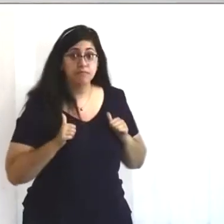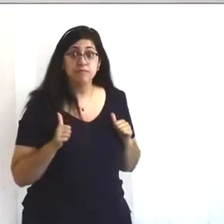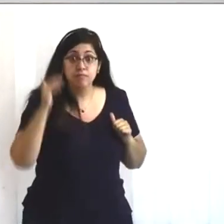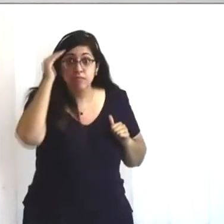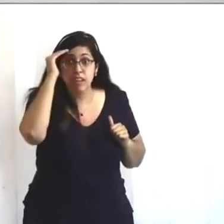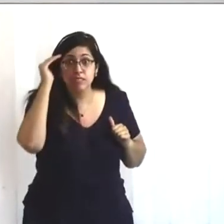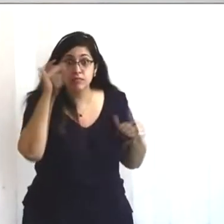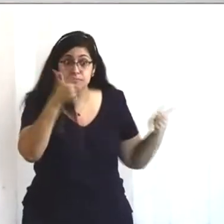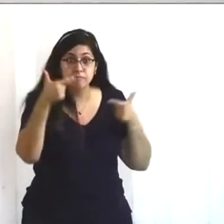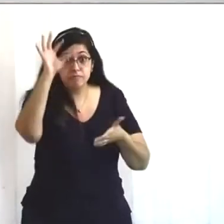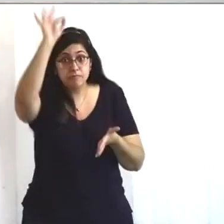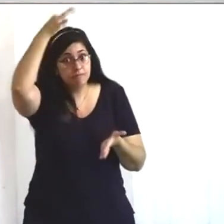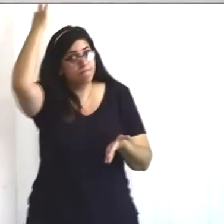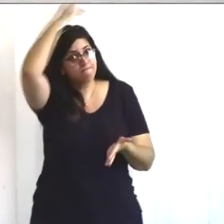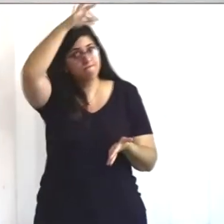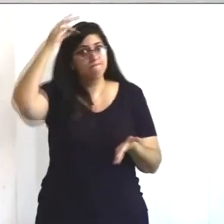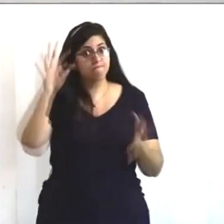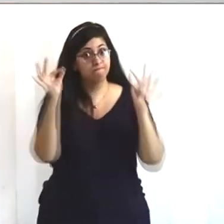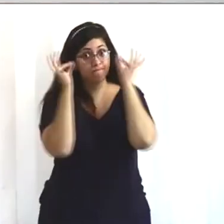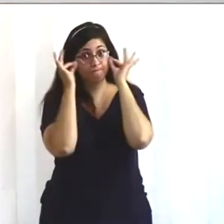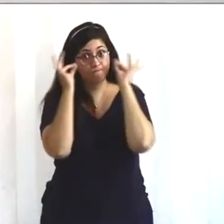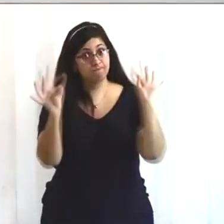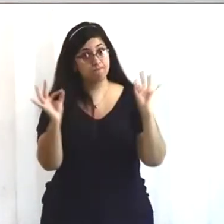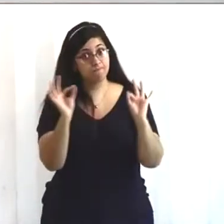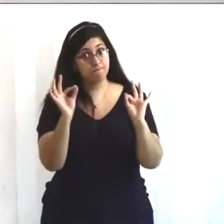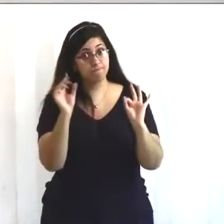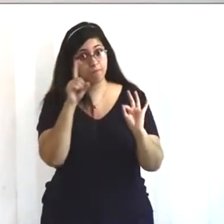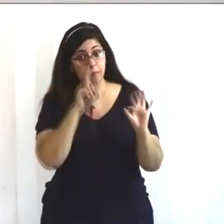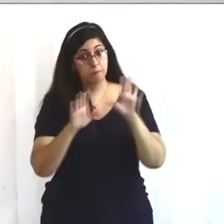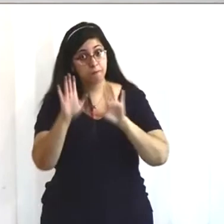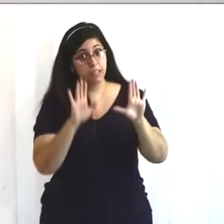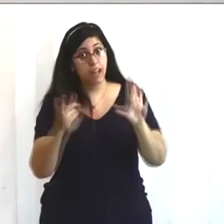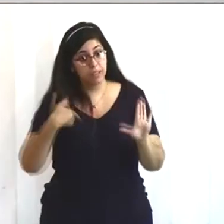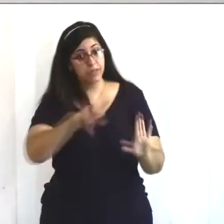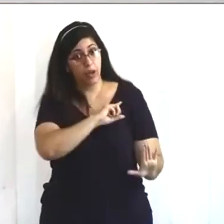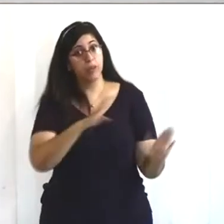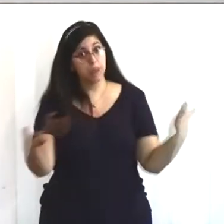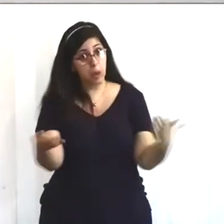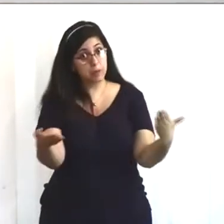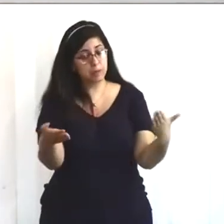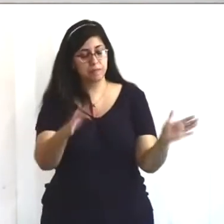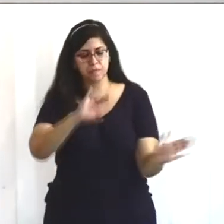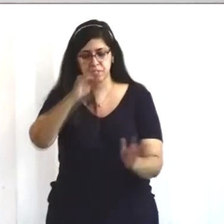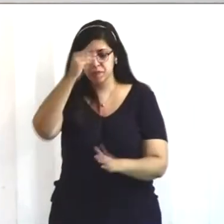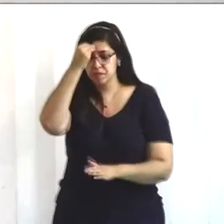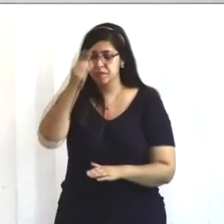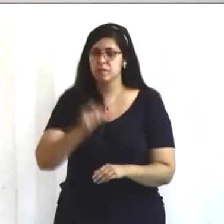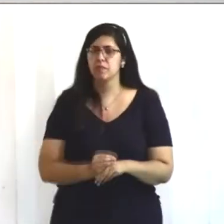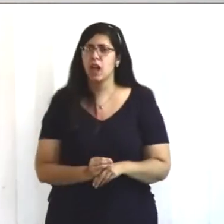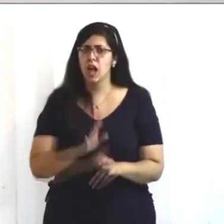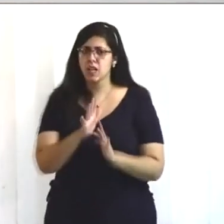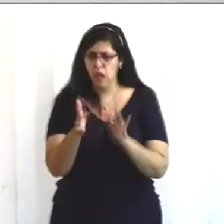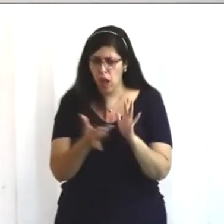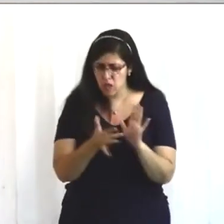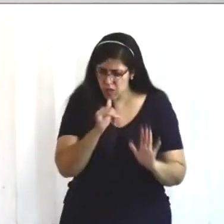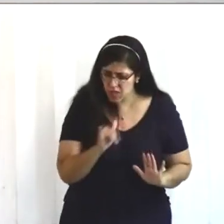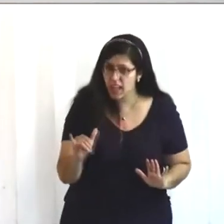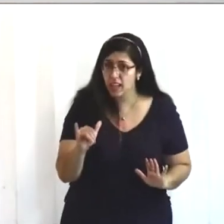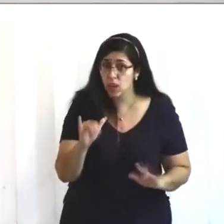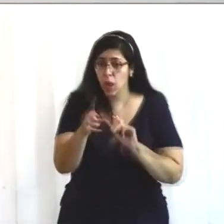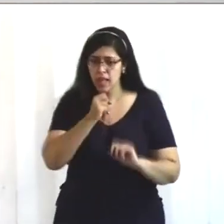com Beelzebu. Ele expulsa porque agora ele está aliado ao demônio. Ele vem da família